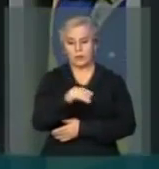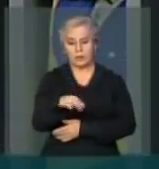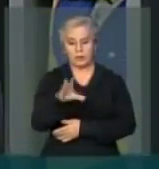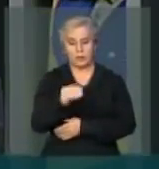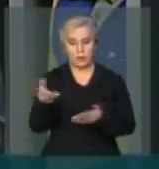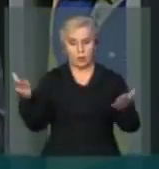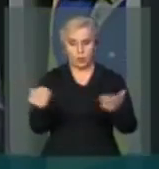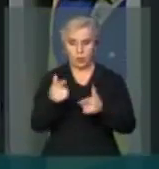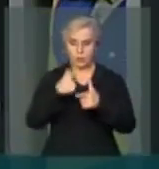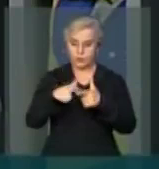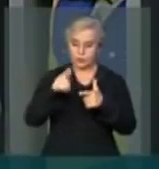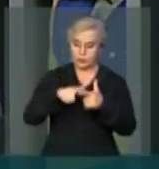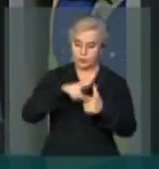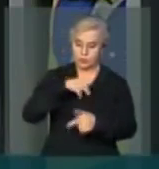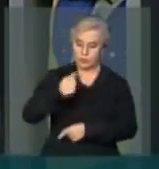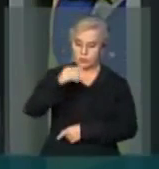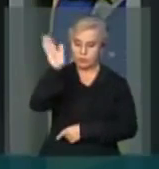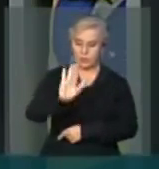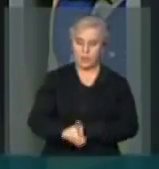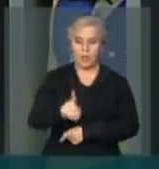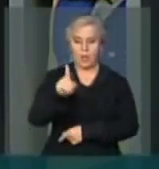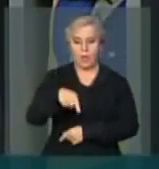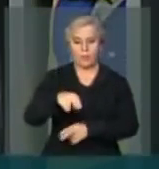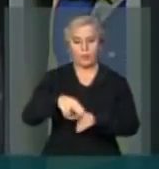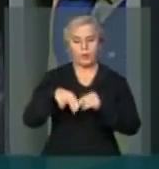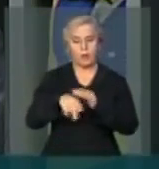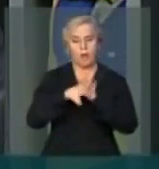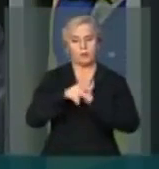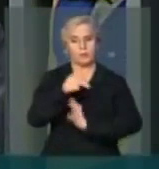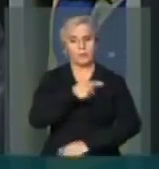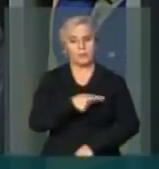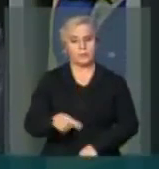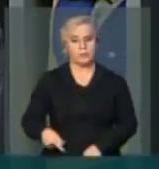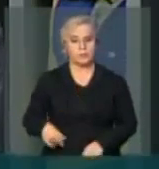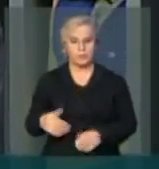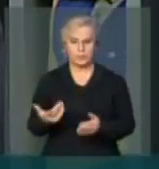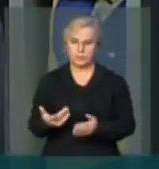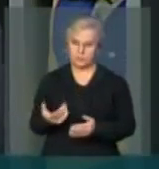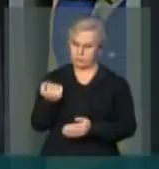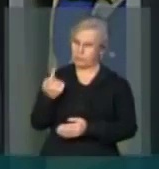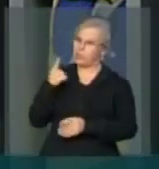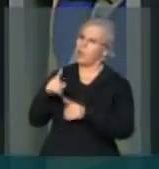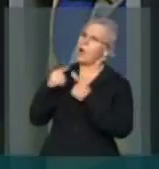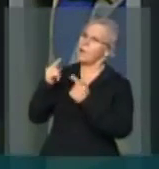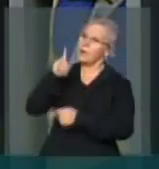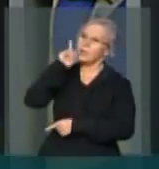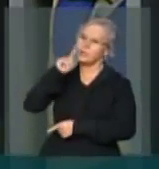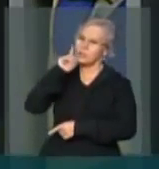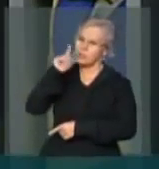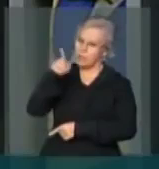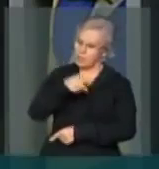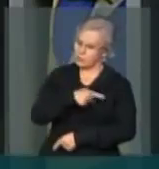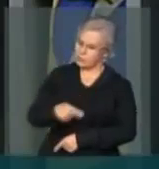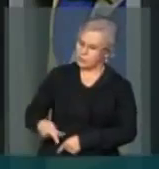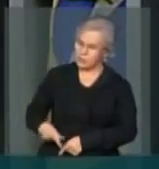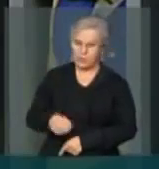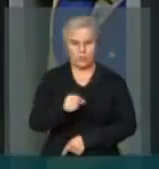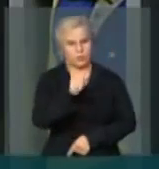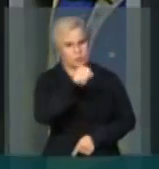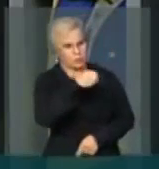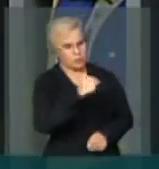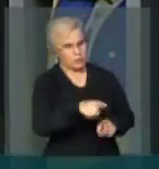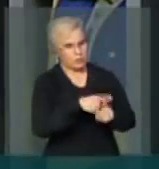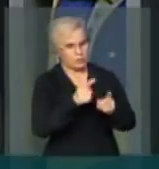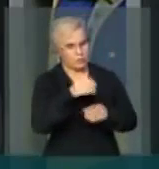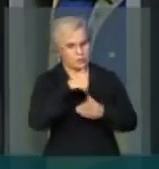é a crise do presidencialismo. Ora, mas os Estados Unidos é presidencialista? Sim, só que a eleição de deputado é